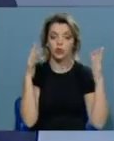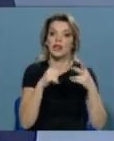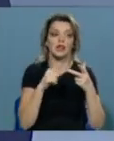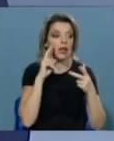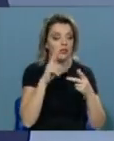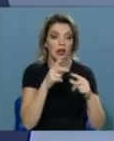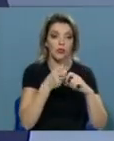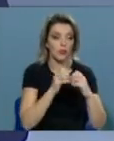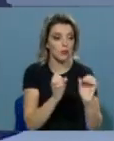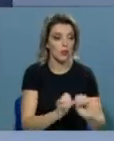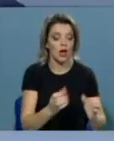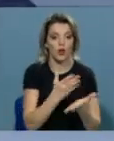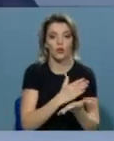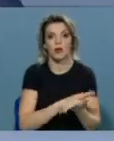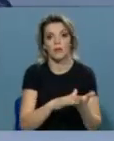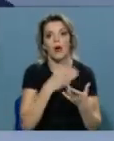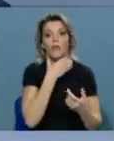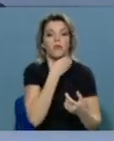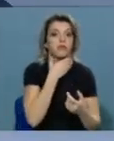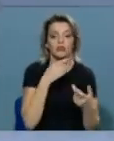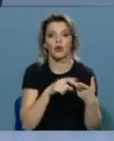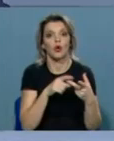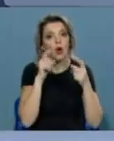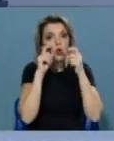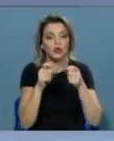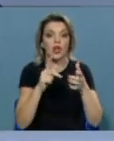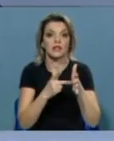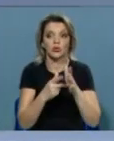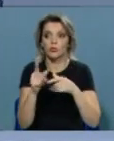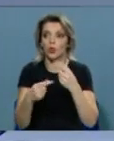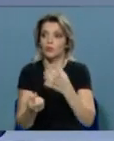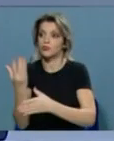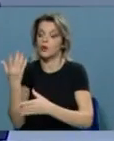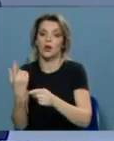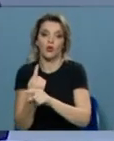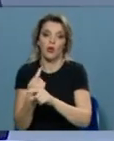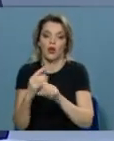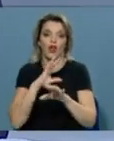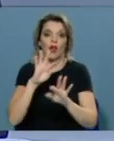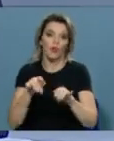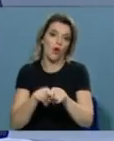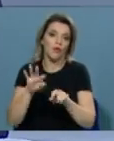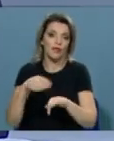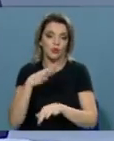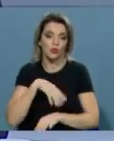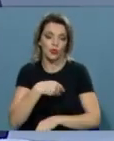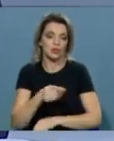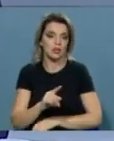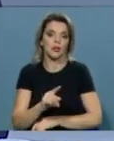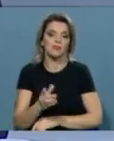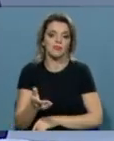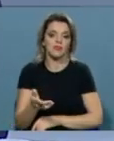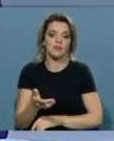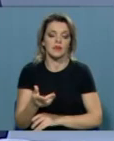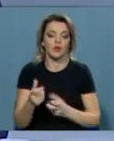mais problemas nenhuns nunca mais a fará crise de menos a tecnologia pois essas coisas sem o fim do mundo eu vamos ter aqui problemas